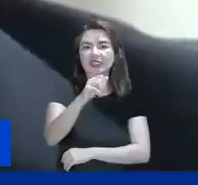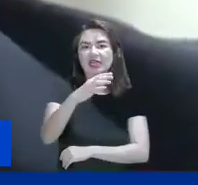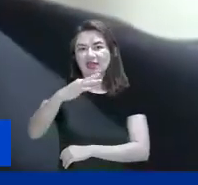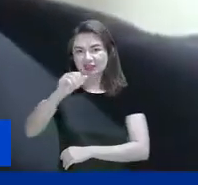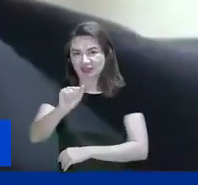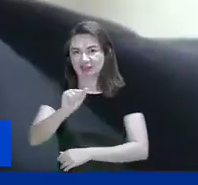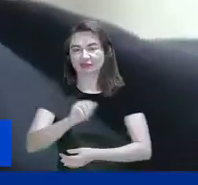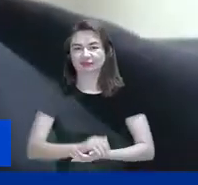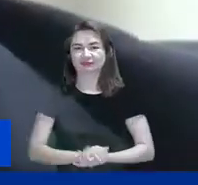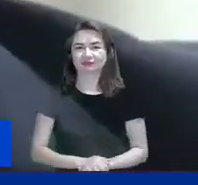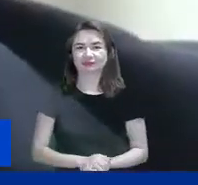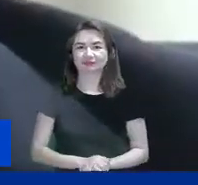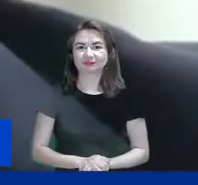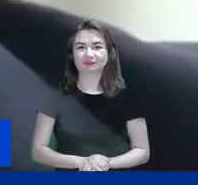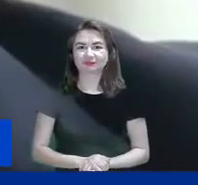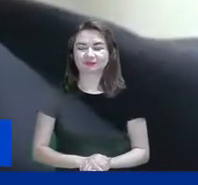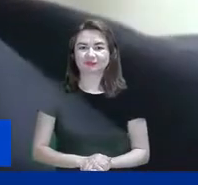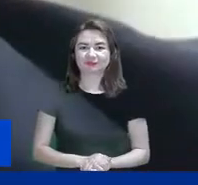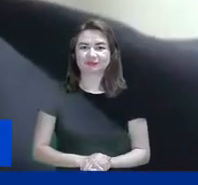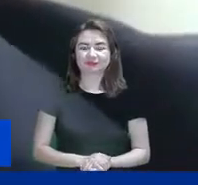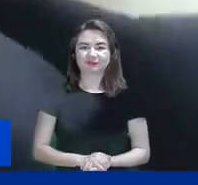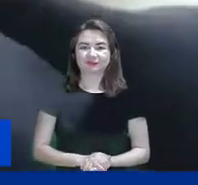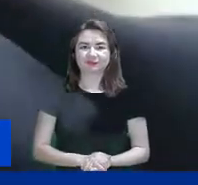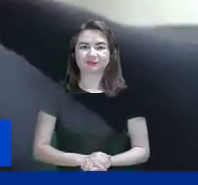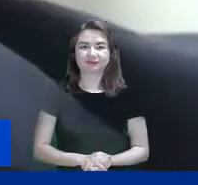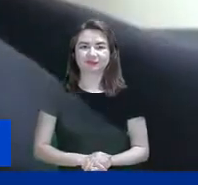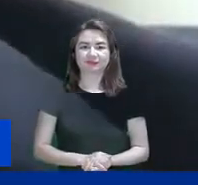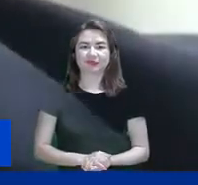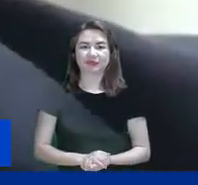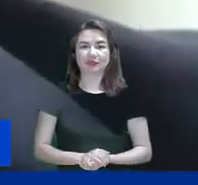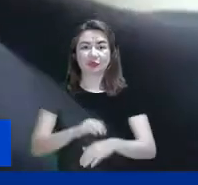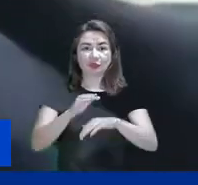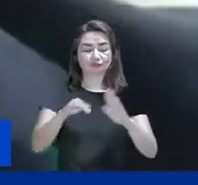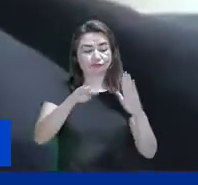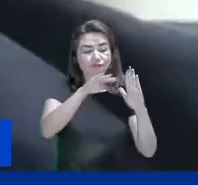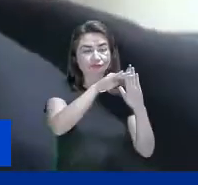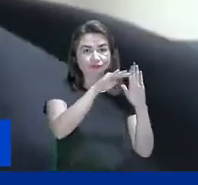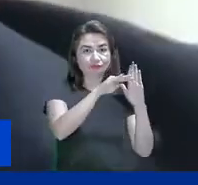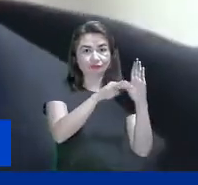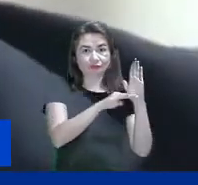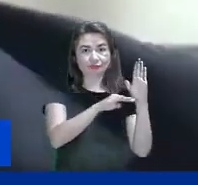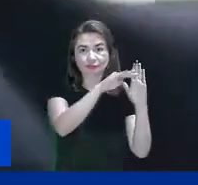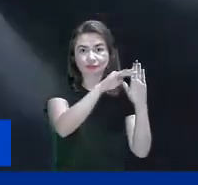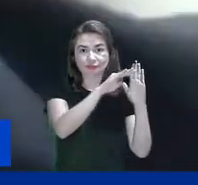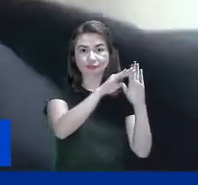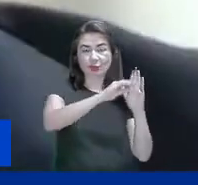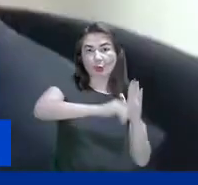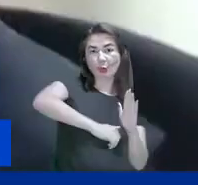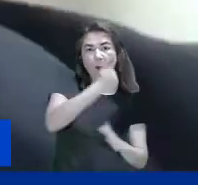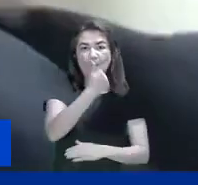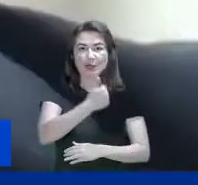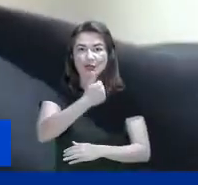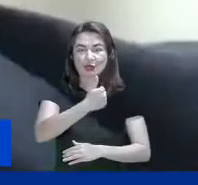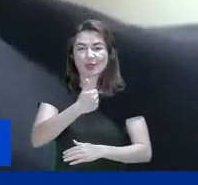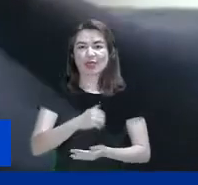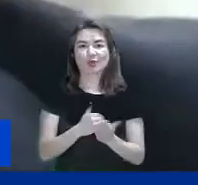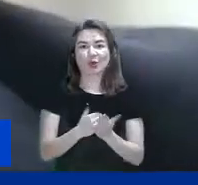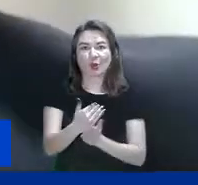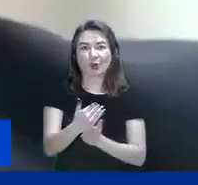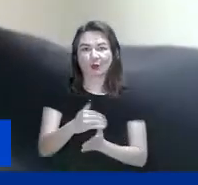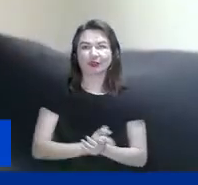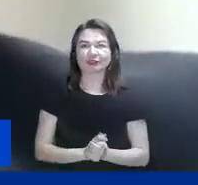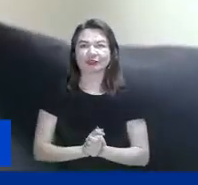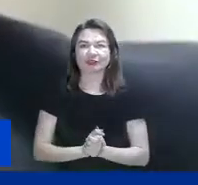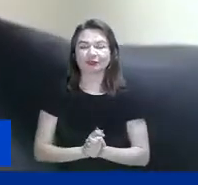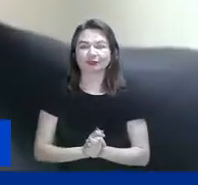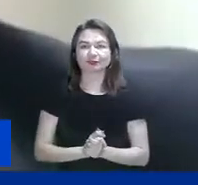aprovada. Ata aprovada. Vamos chamar o item 1 de julgamento, empregão o recurso eleitoral na captação ilícita